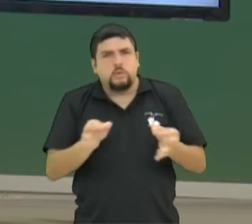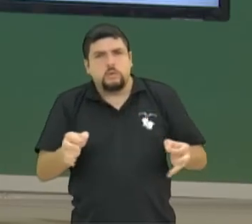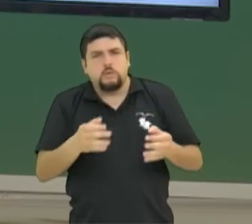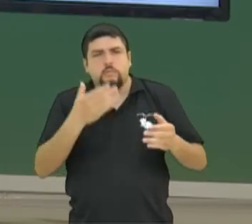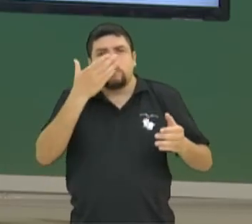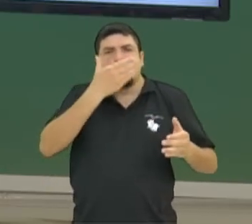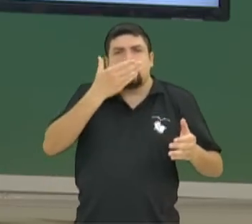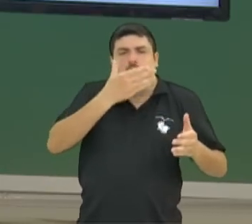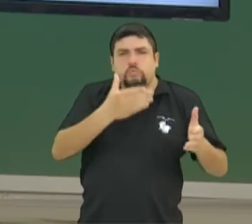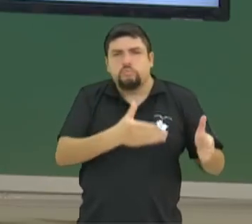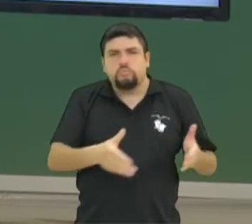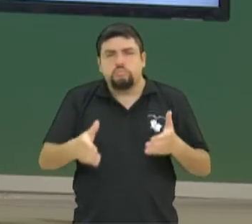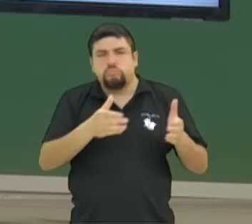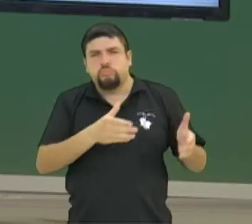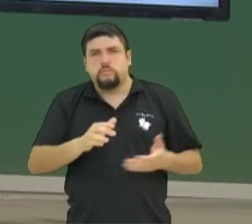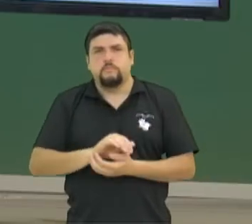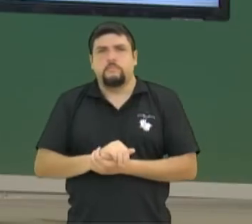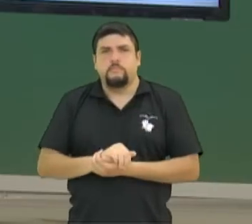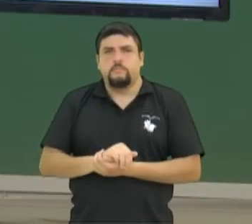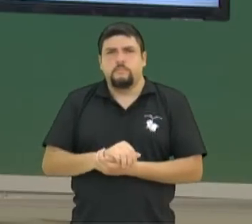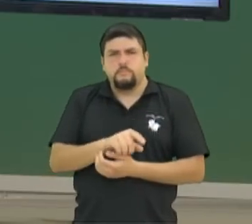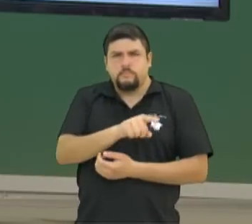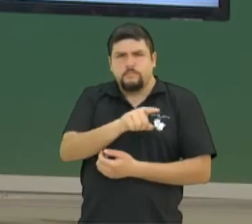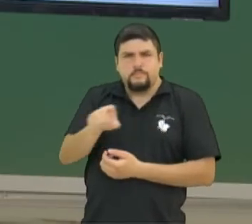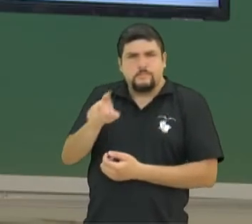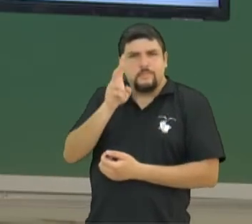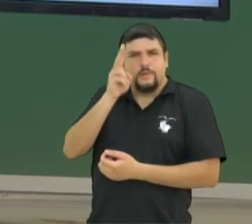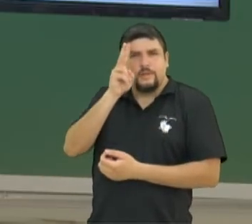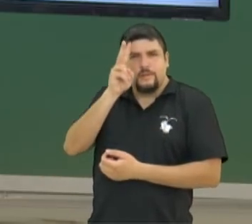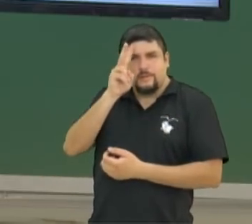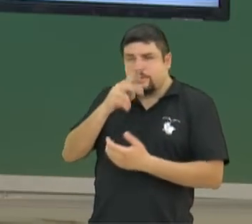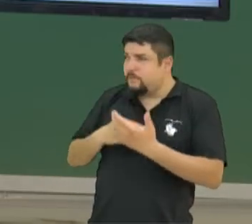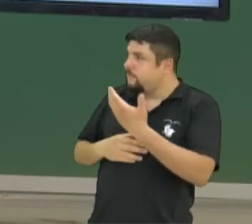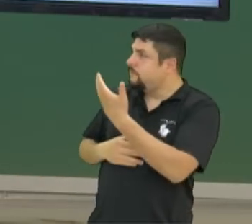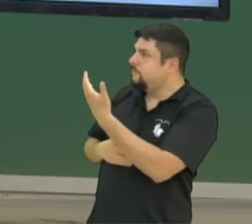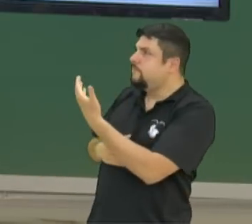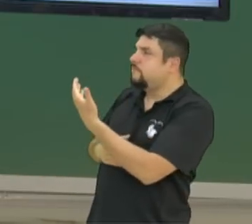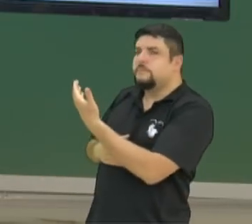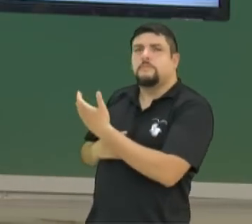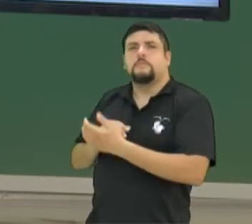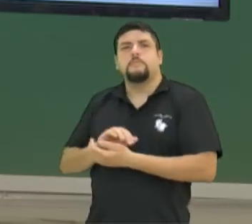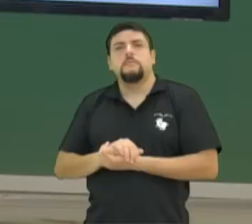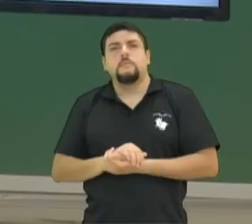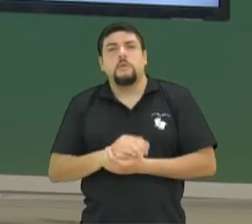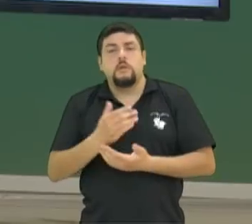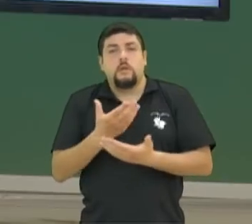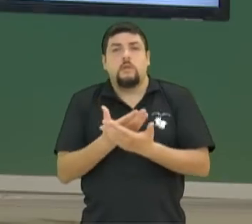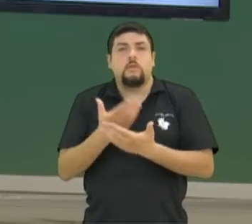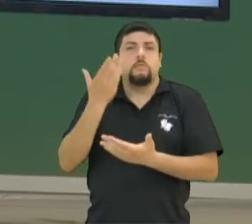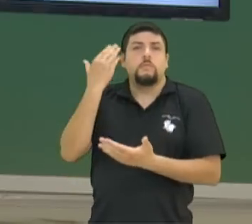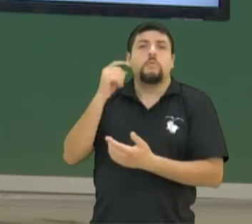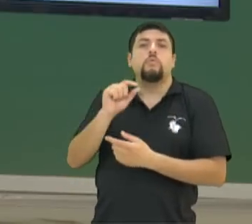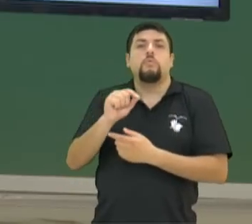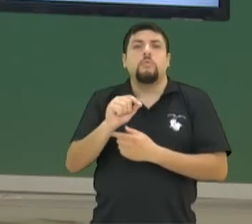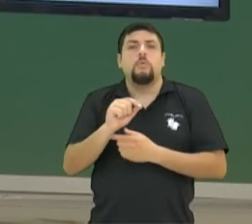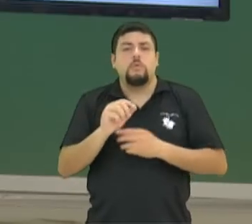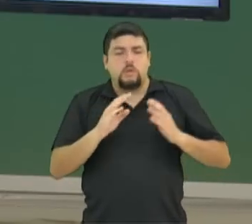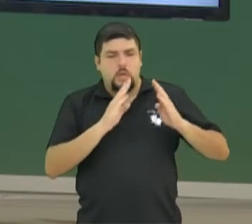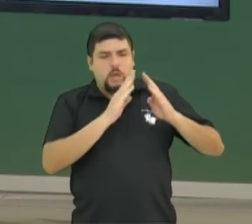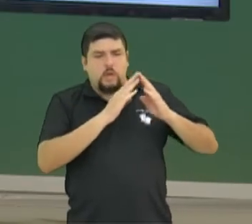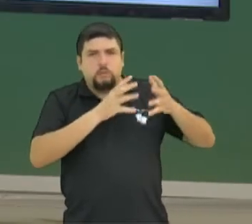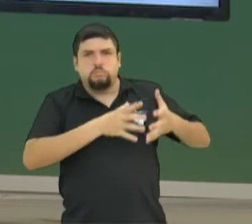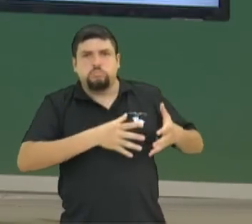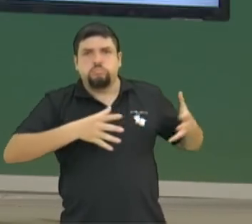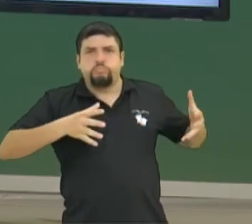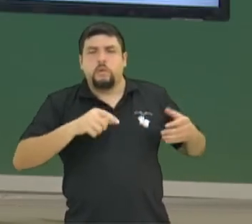sociedade açucareira. Lembram dessa imagem que nós trabalhamos na aula passada, em que traz a questão da casa grande, aonde vai